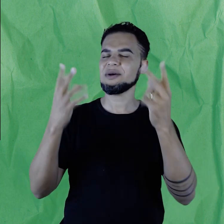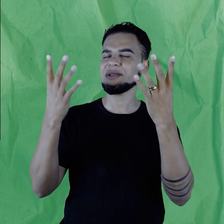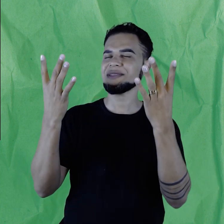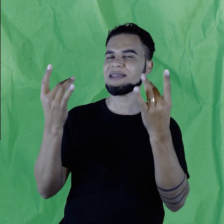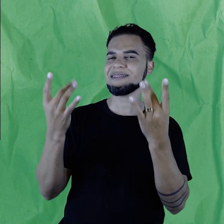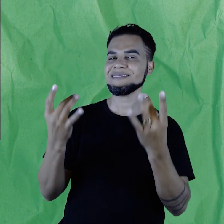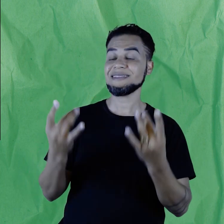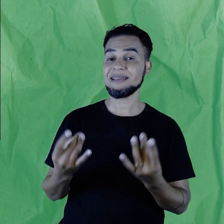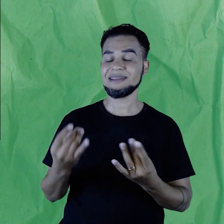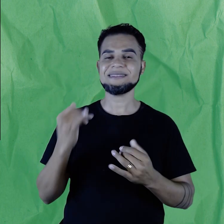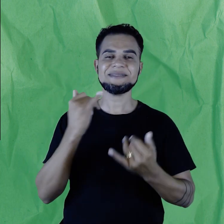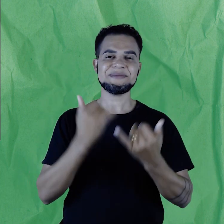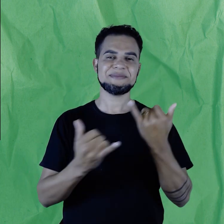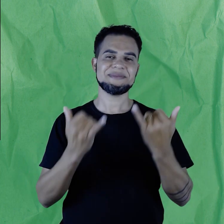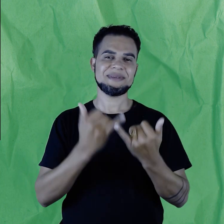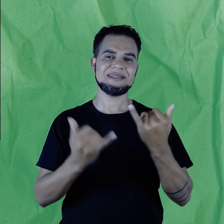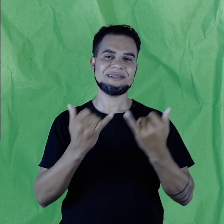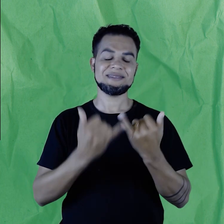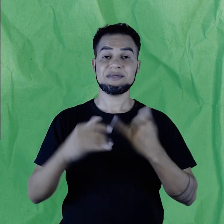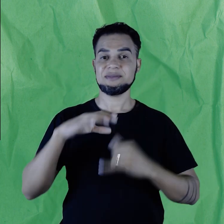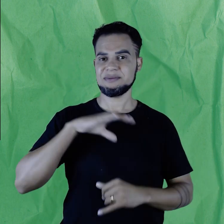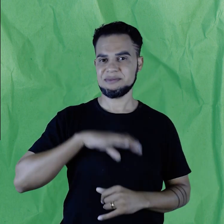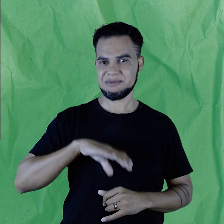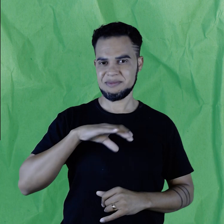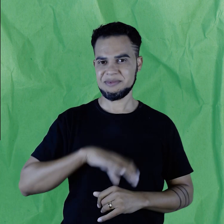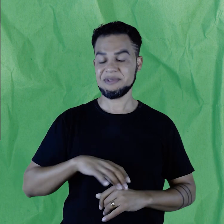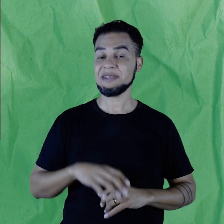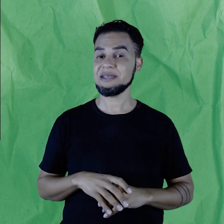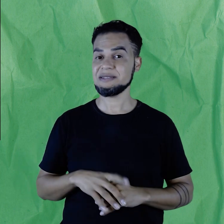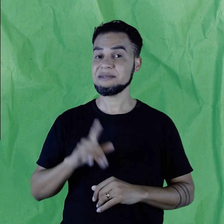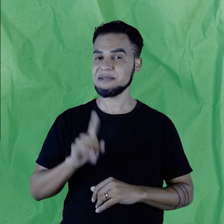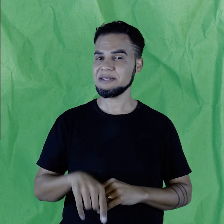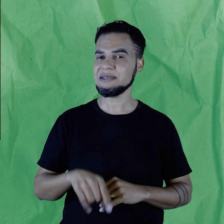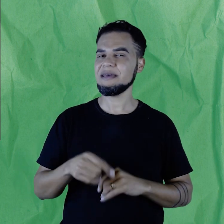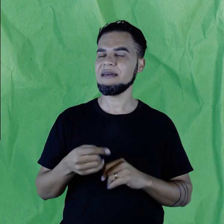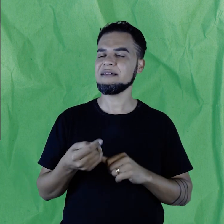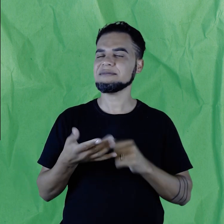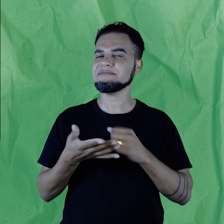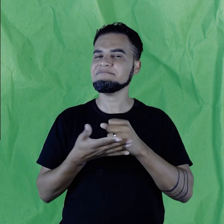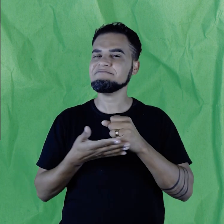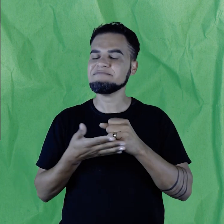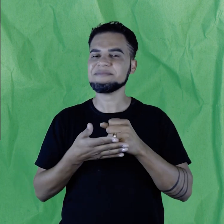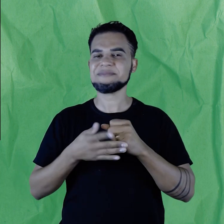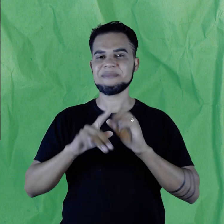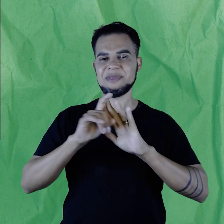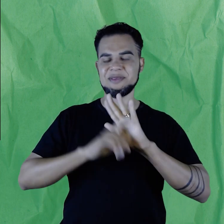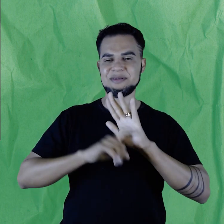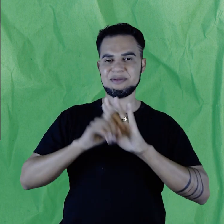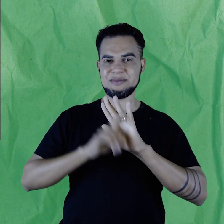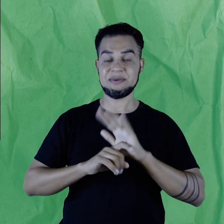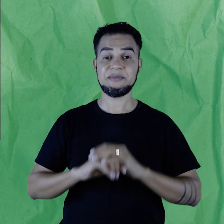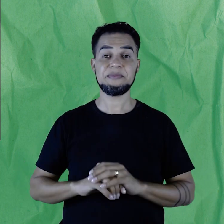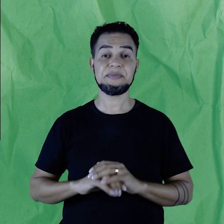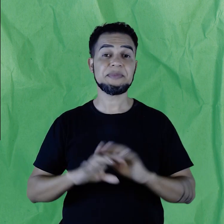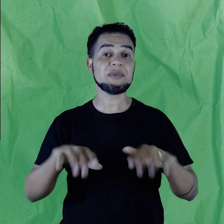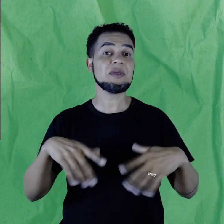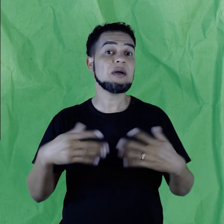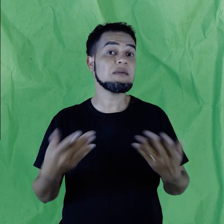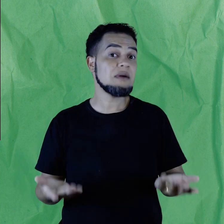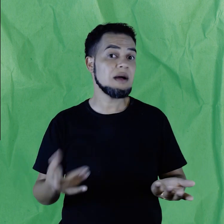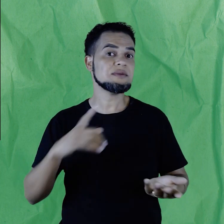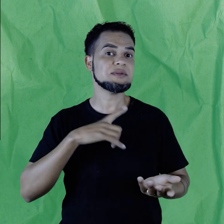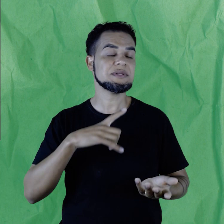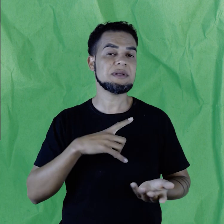itens parecidos da língua portuguesa, que é a superfície textual.